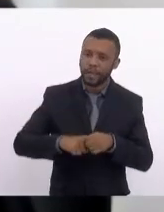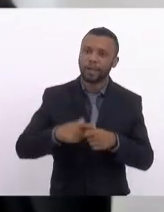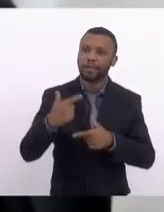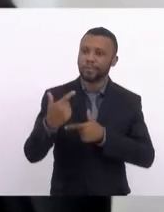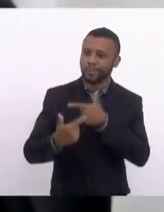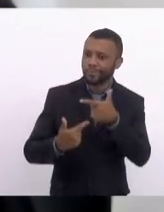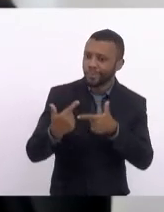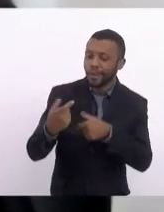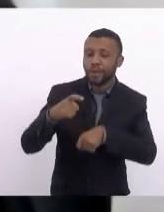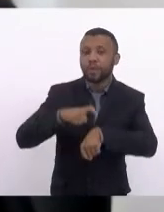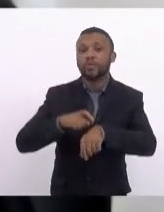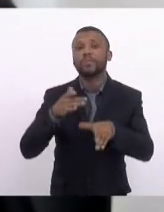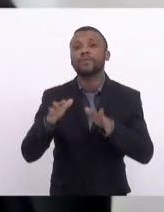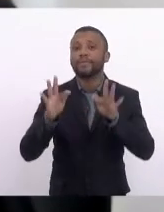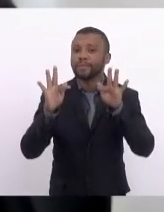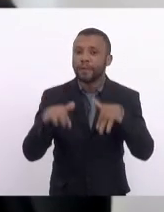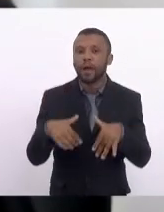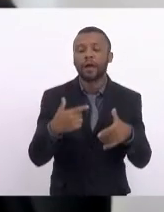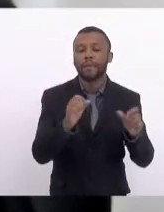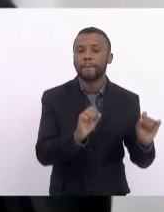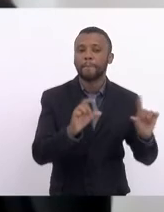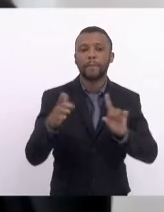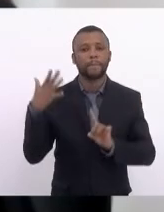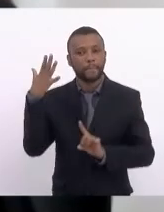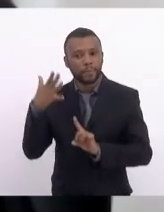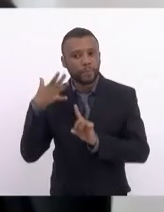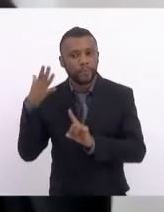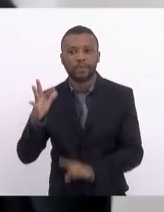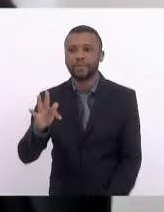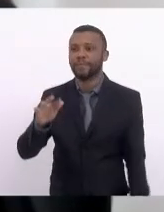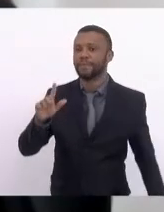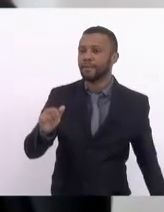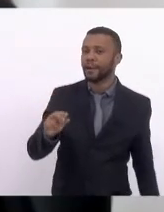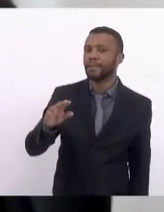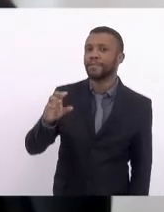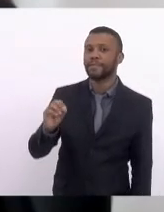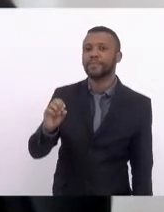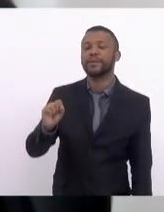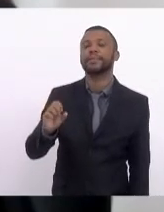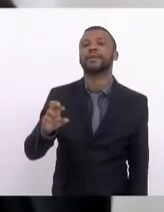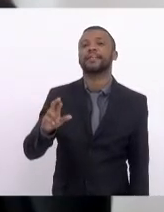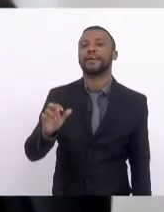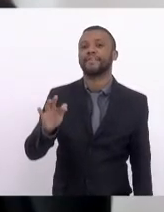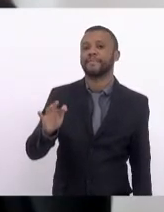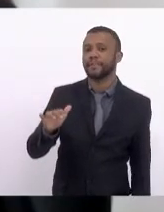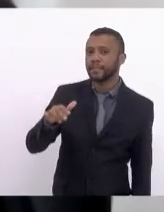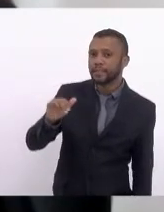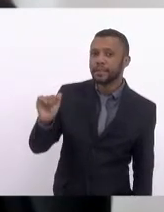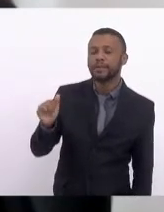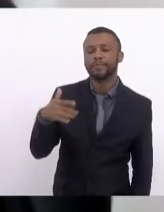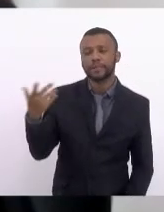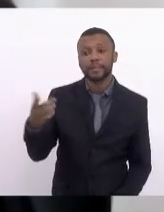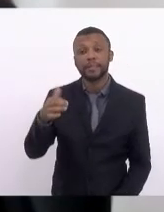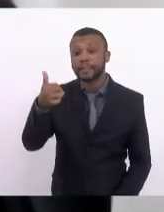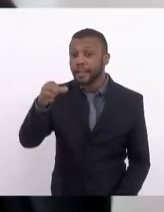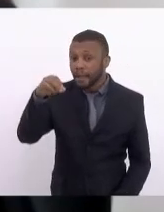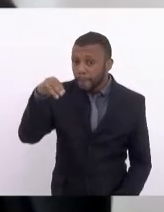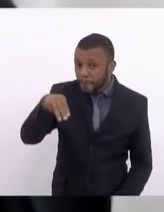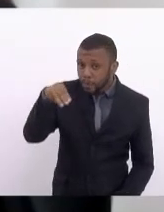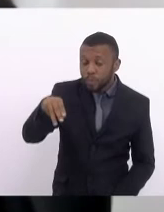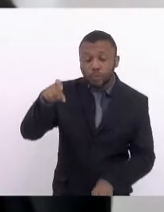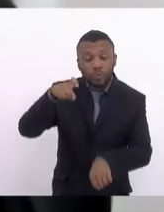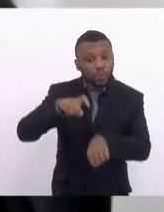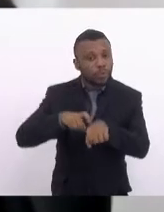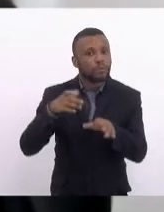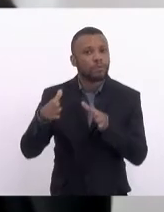do expediente final, o próximo orador é o nobre deputado Flávio Serafim. Vossa Excelência dispõe de 10 minutos.